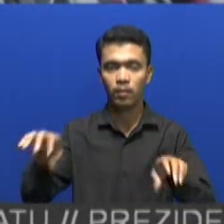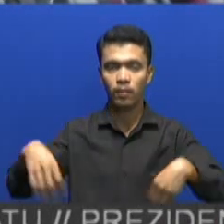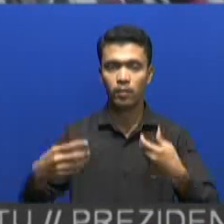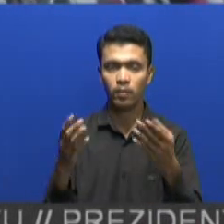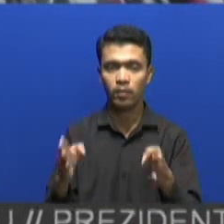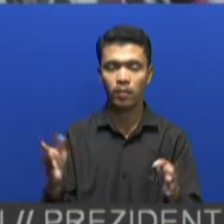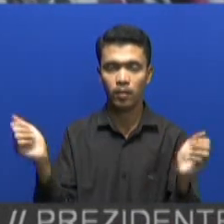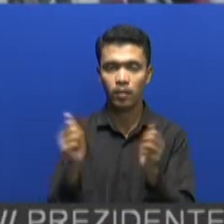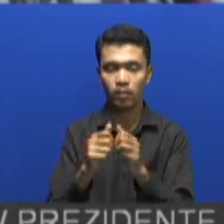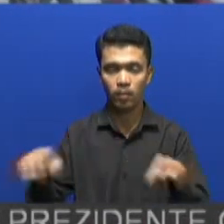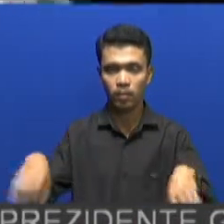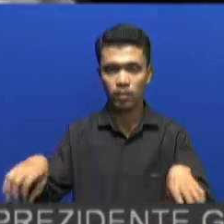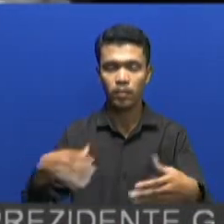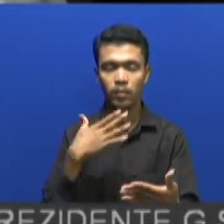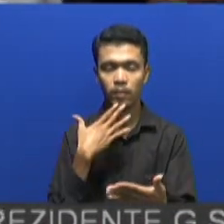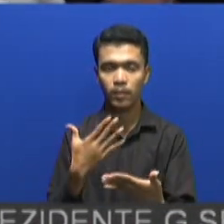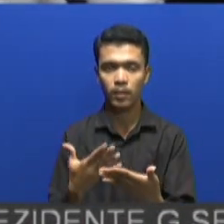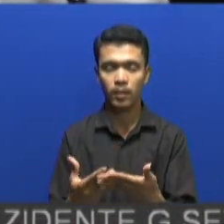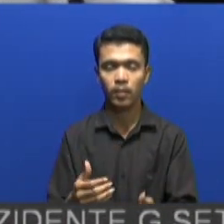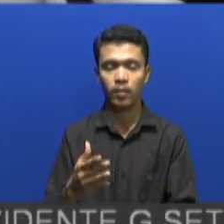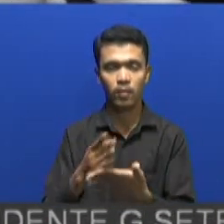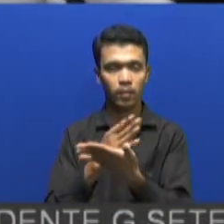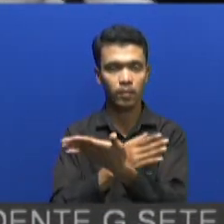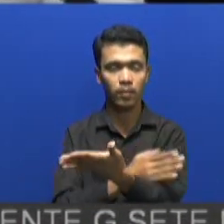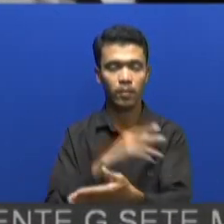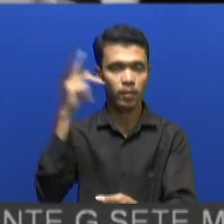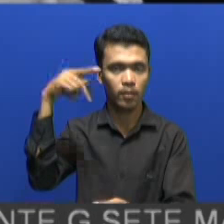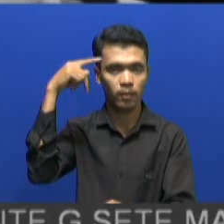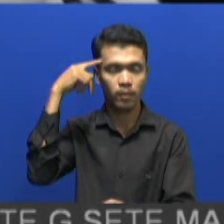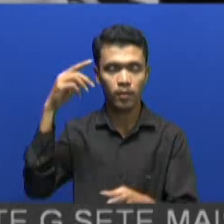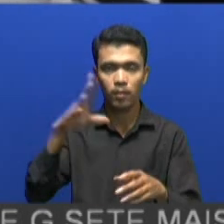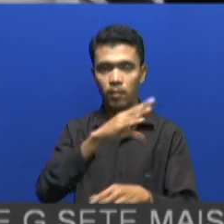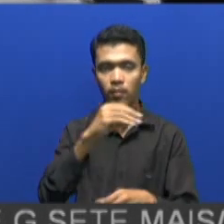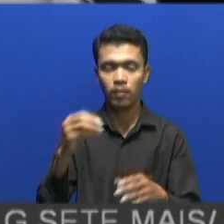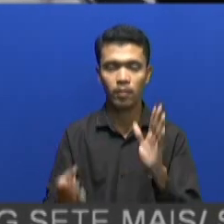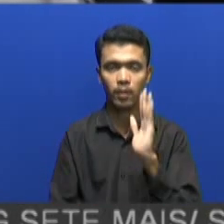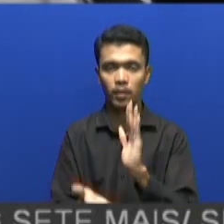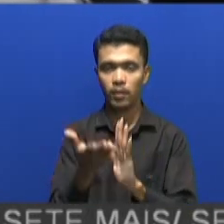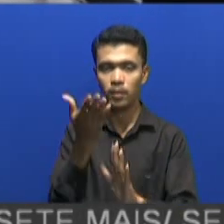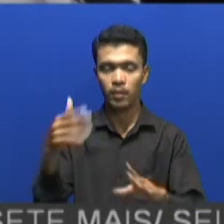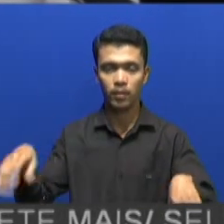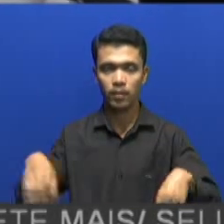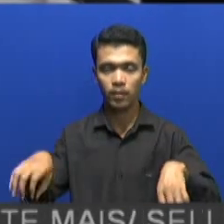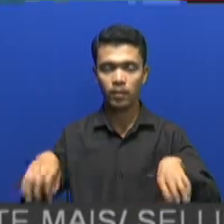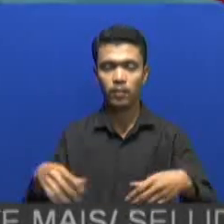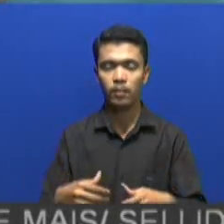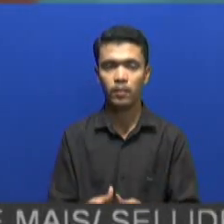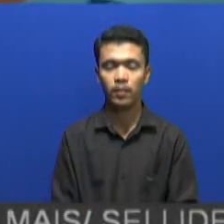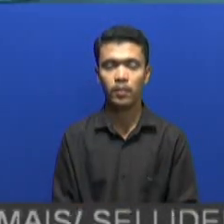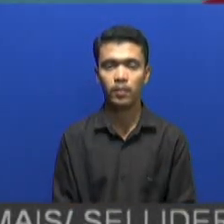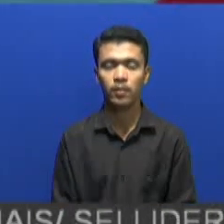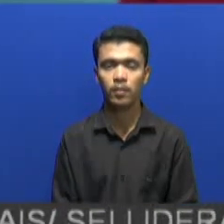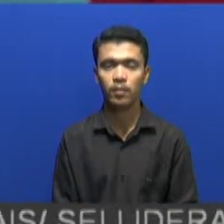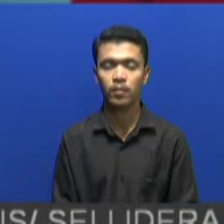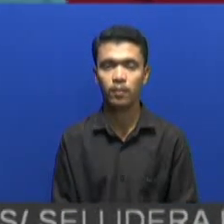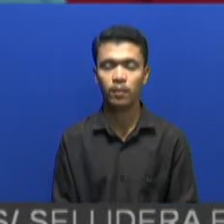o serviço digital nebe acessível, ho de promove boa governação no asae prestação serviço.